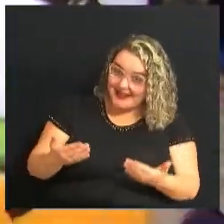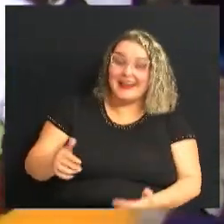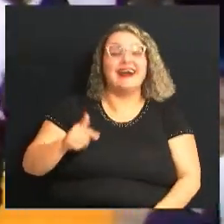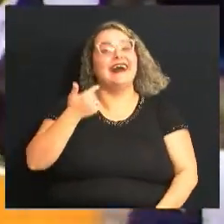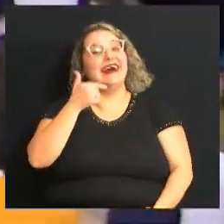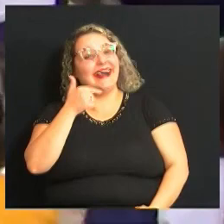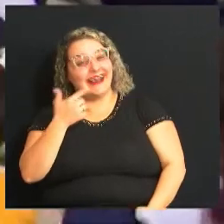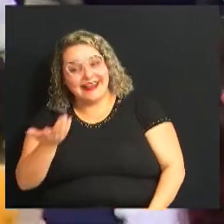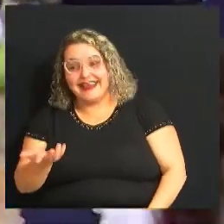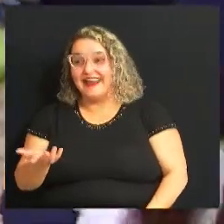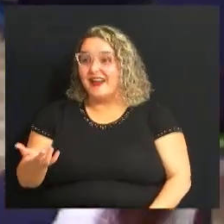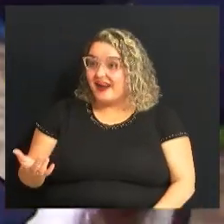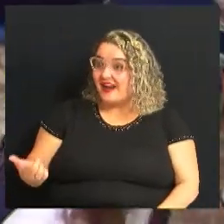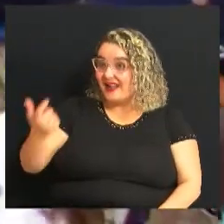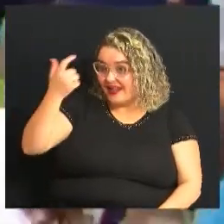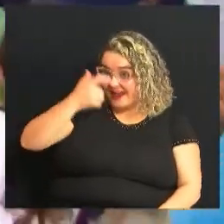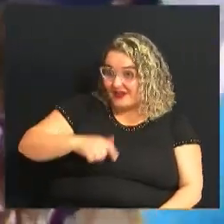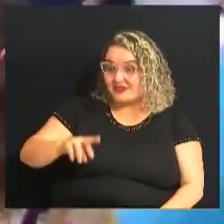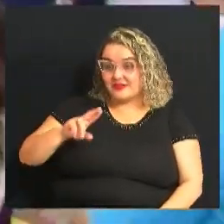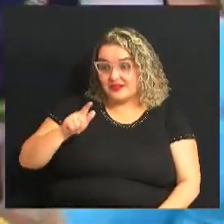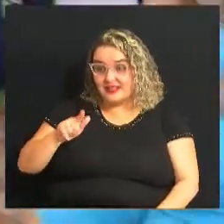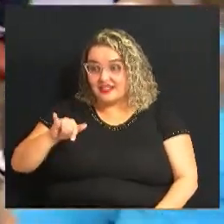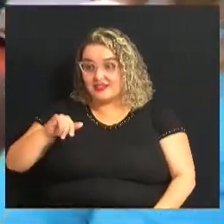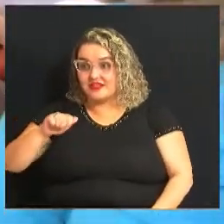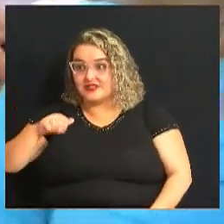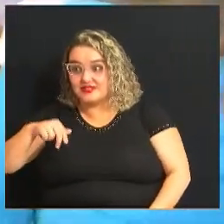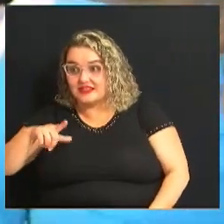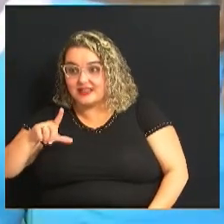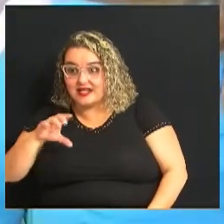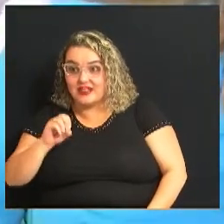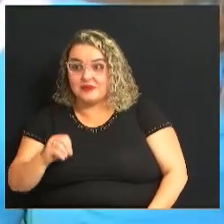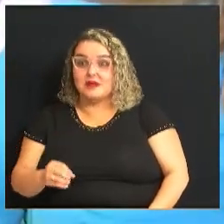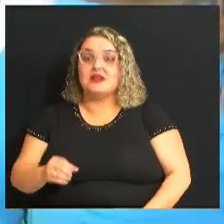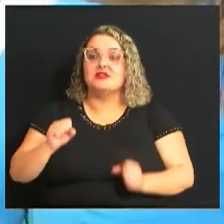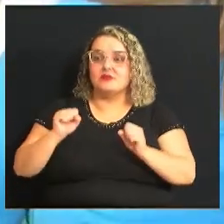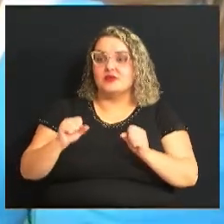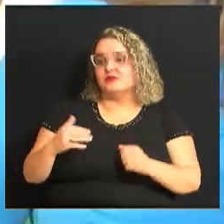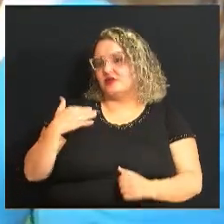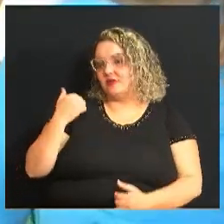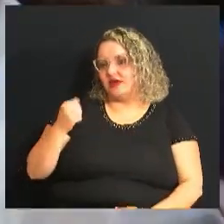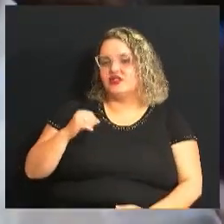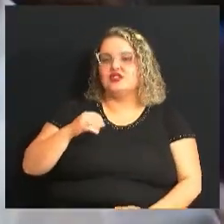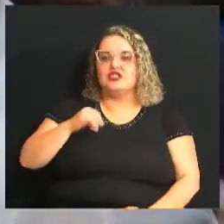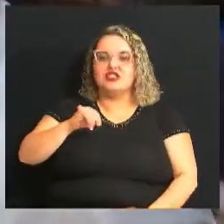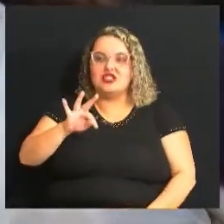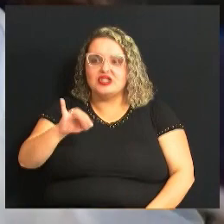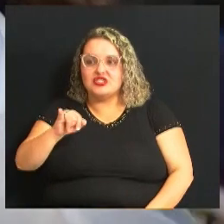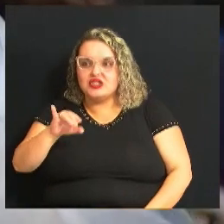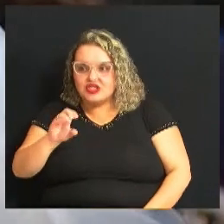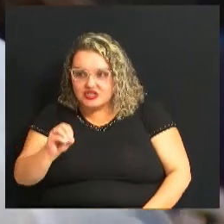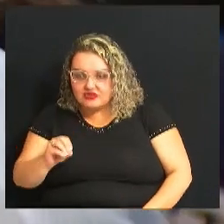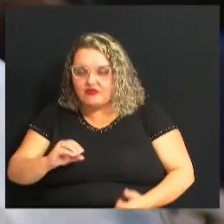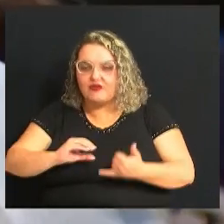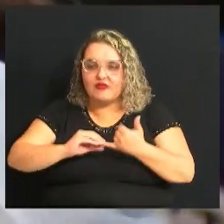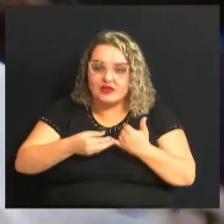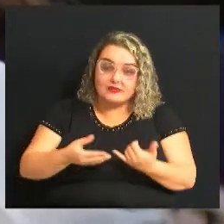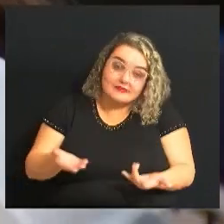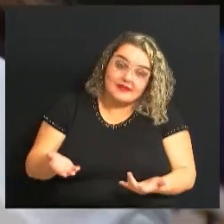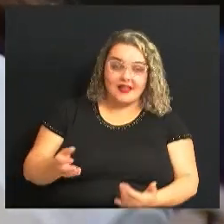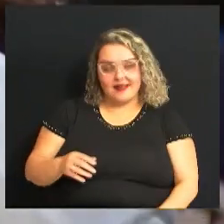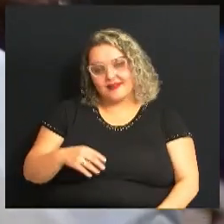Eu vi você falando, olha, eu sou o Reginaldo, mas pode me chamar de Tio Feijão. As crianças começaram a colocar o apelido de Tio Feijão,